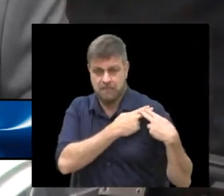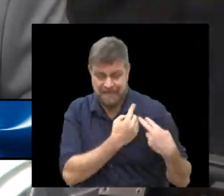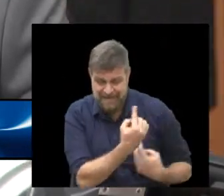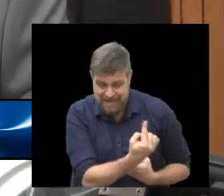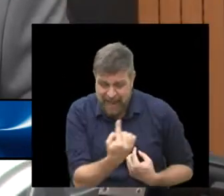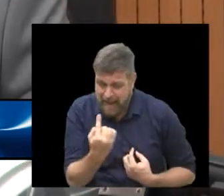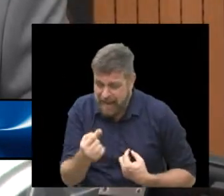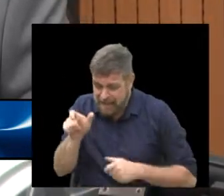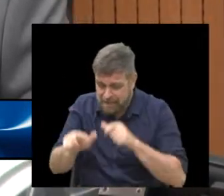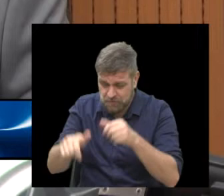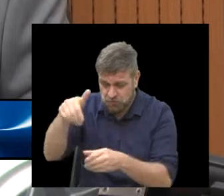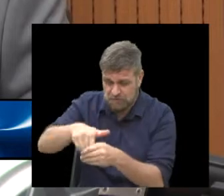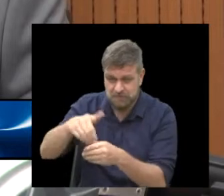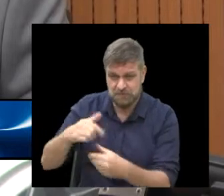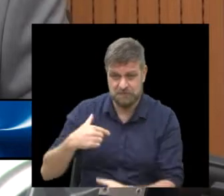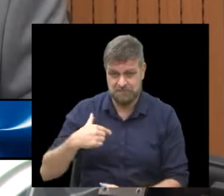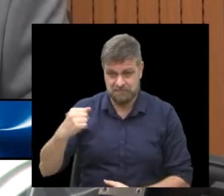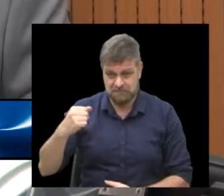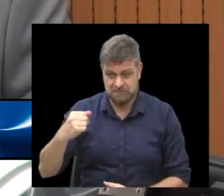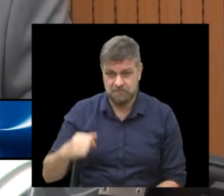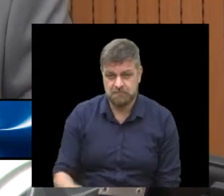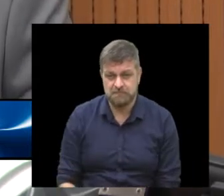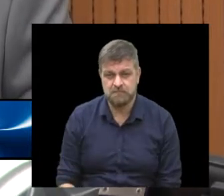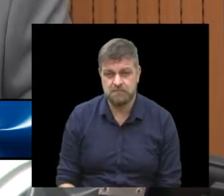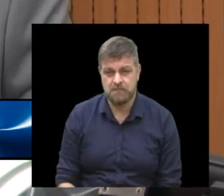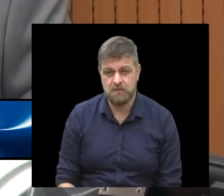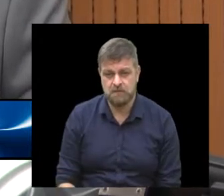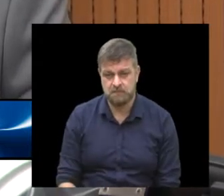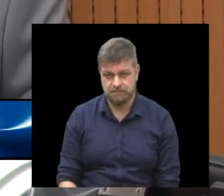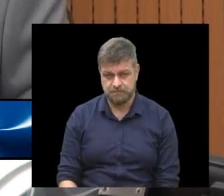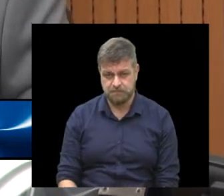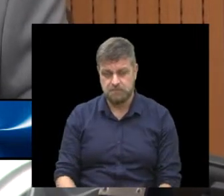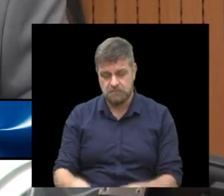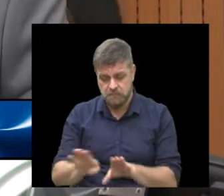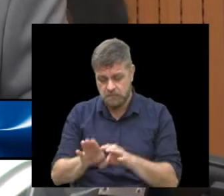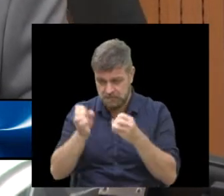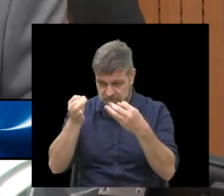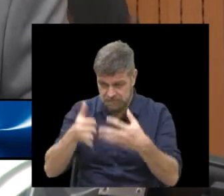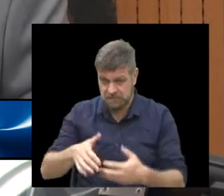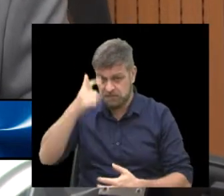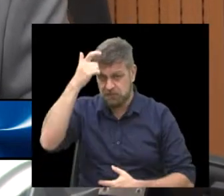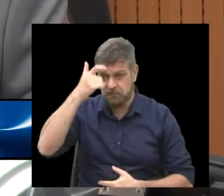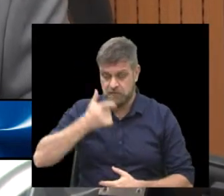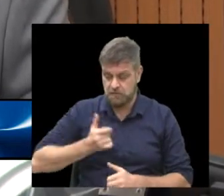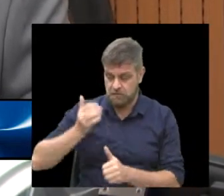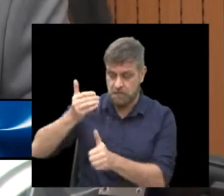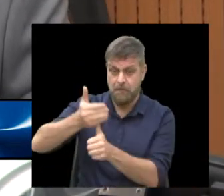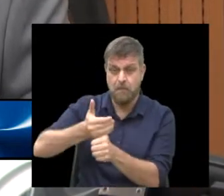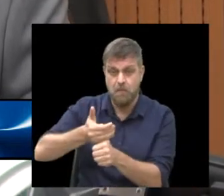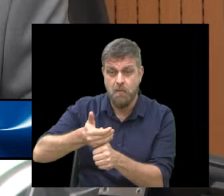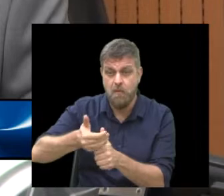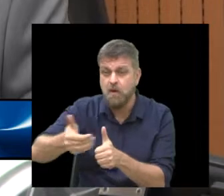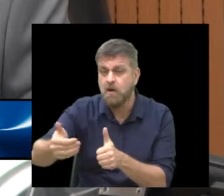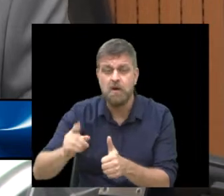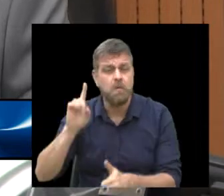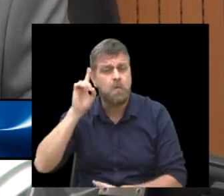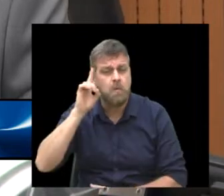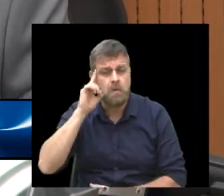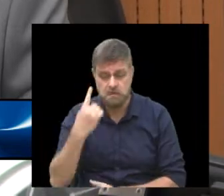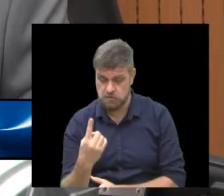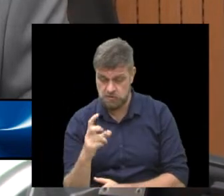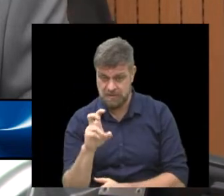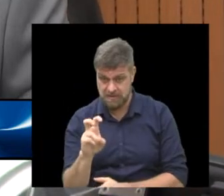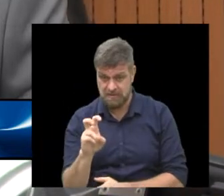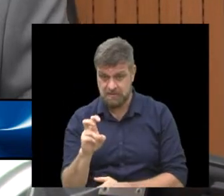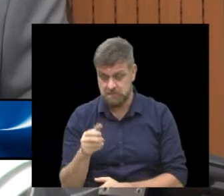último pleito das eleições gerais, considerando que estarei tomando posse no dia 15, o que